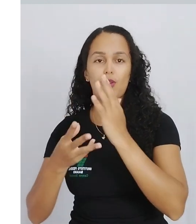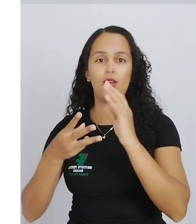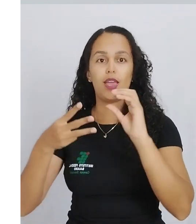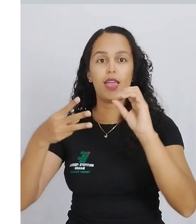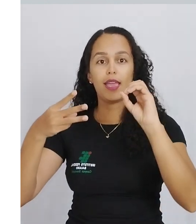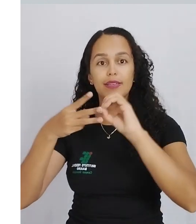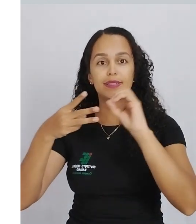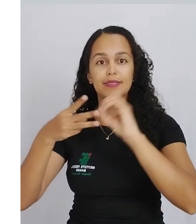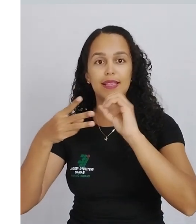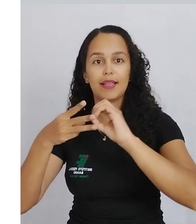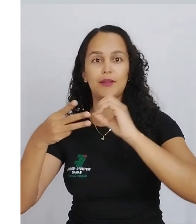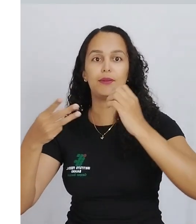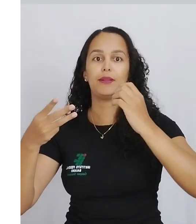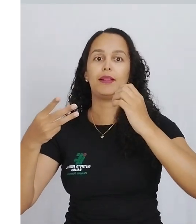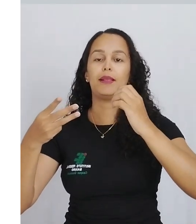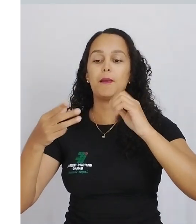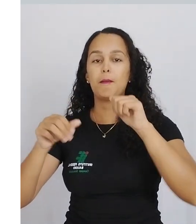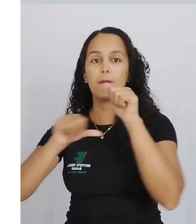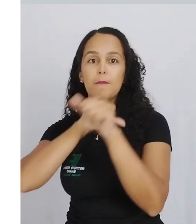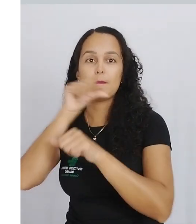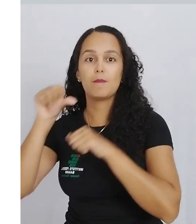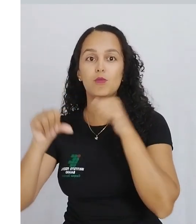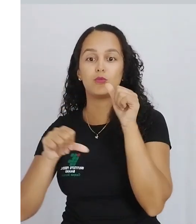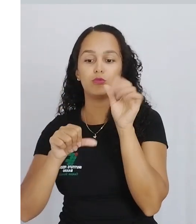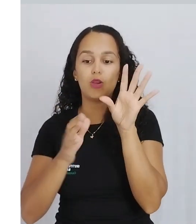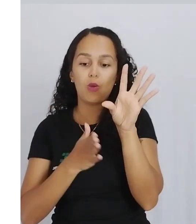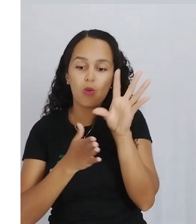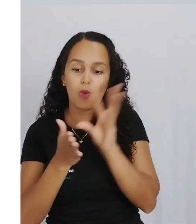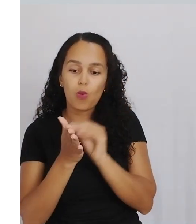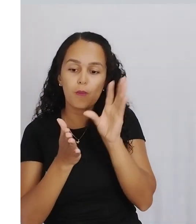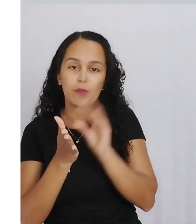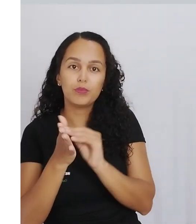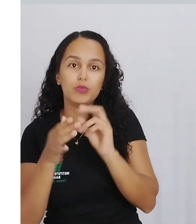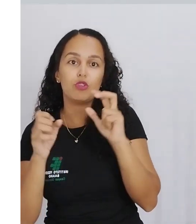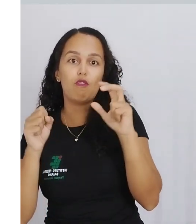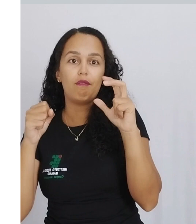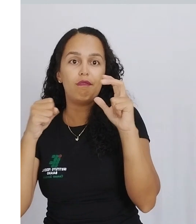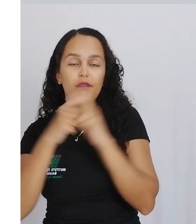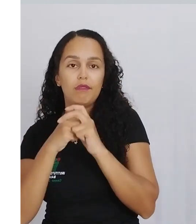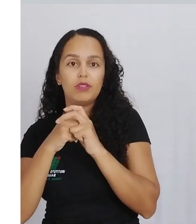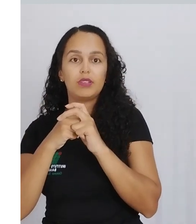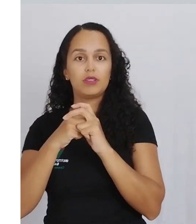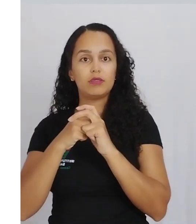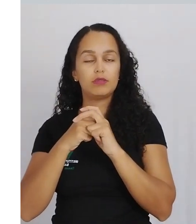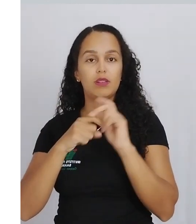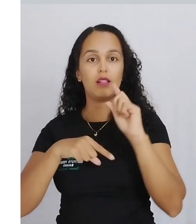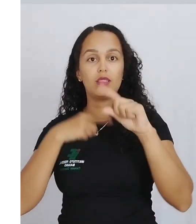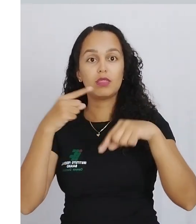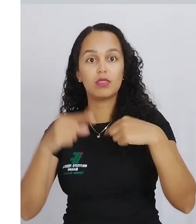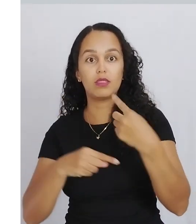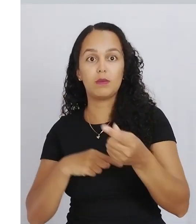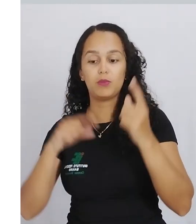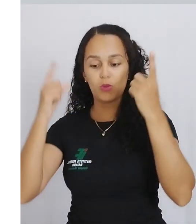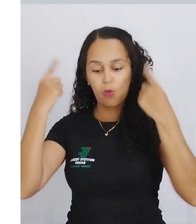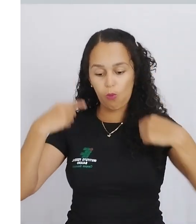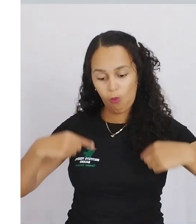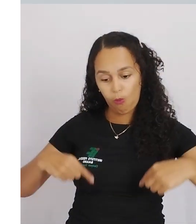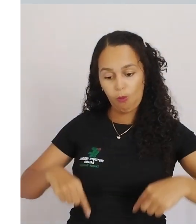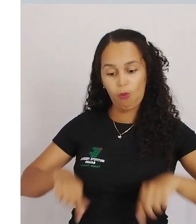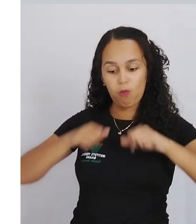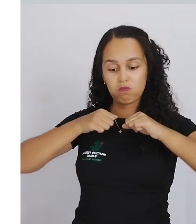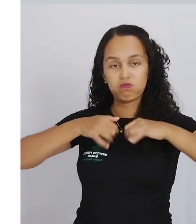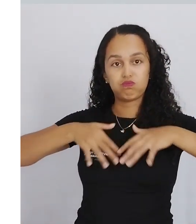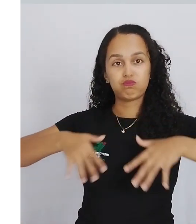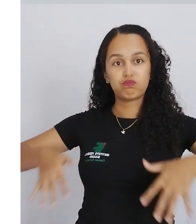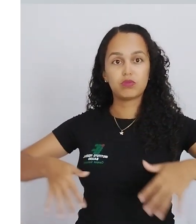célula, façam que a célula produza o material genético dele, e aí ele se perpetua e começa a atingir as